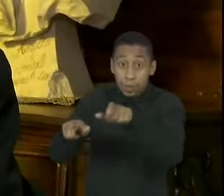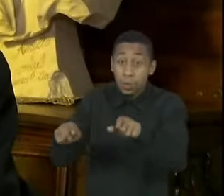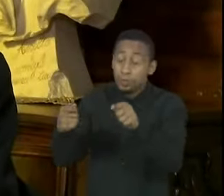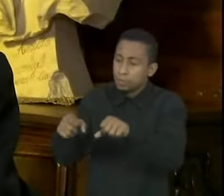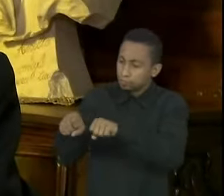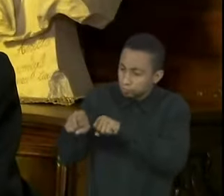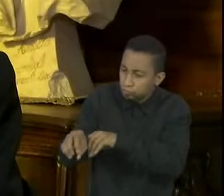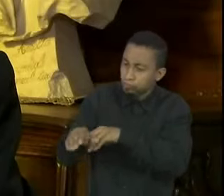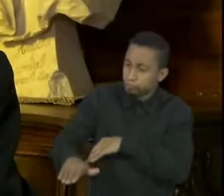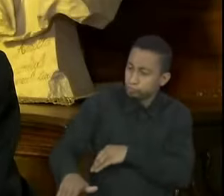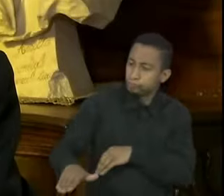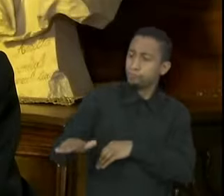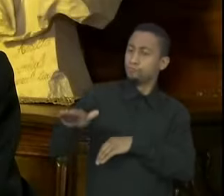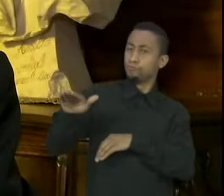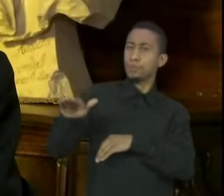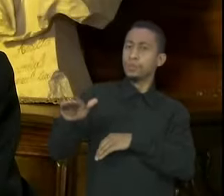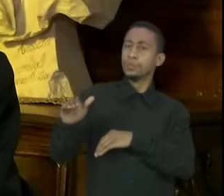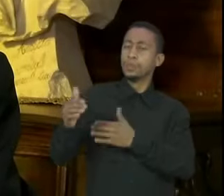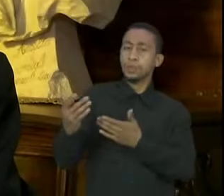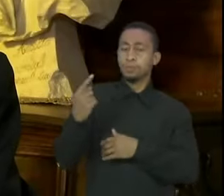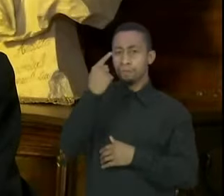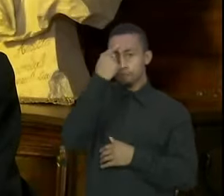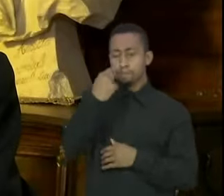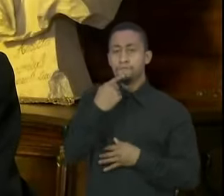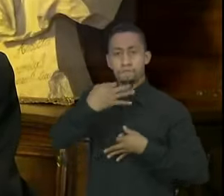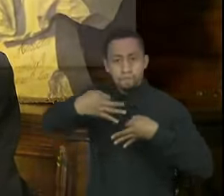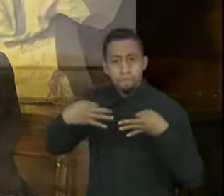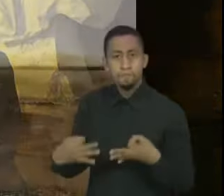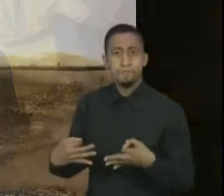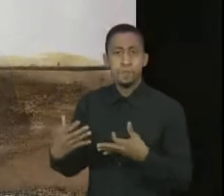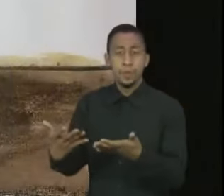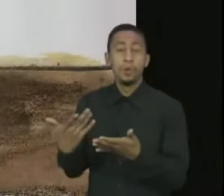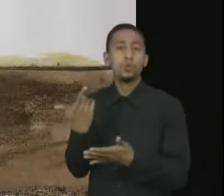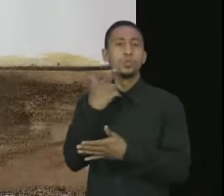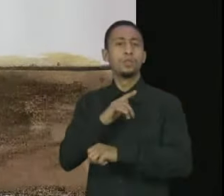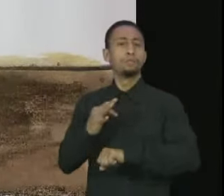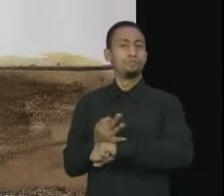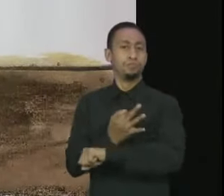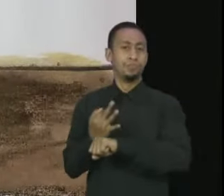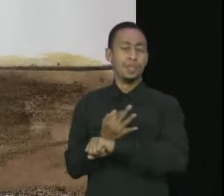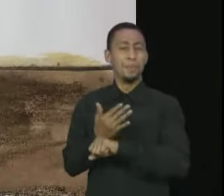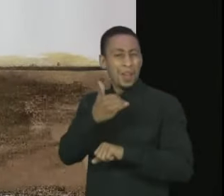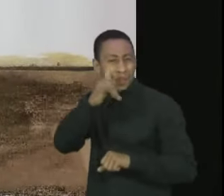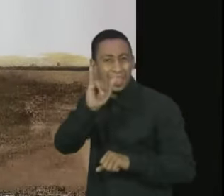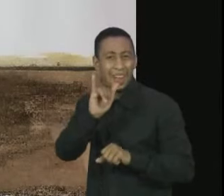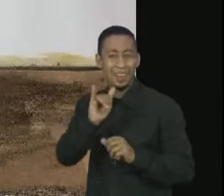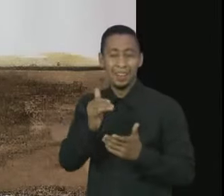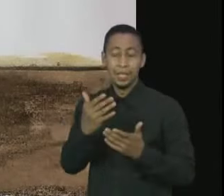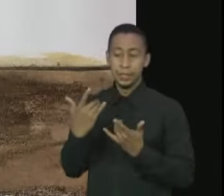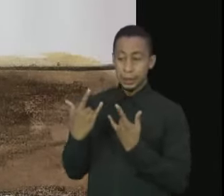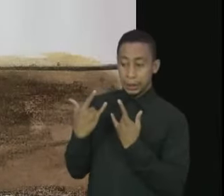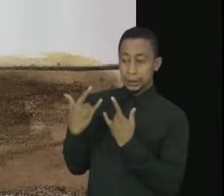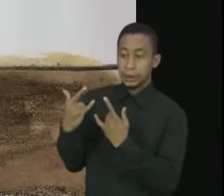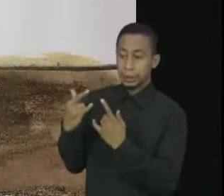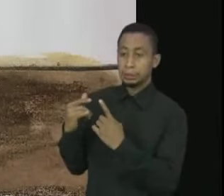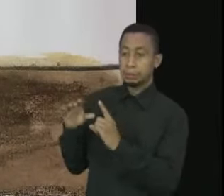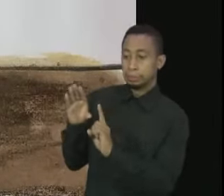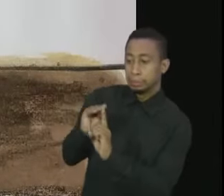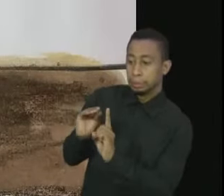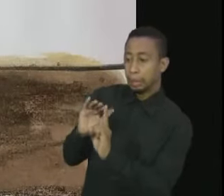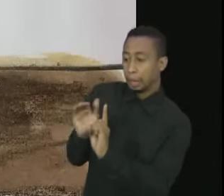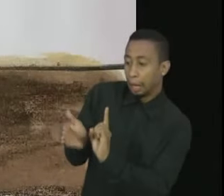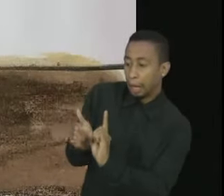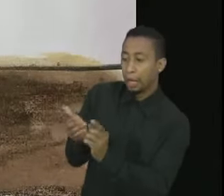educação uma formação do caráter tal que seja capaz de Resistir às tentações é e por outro